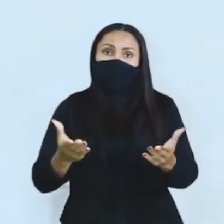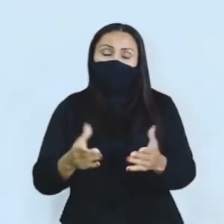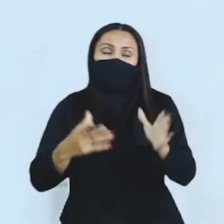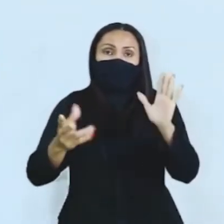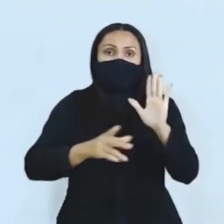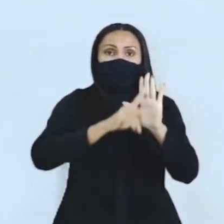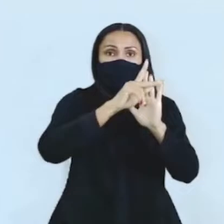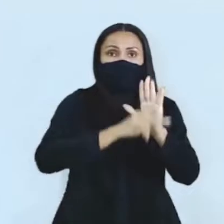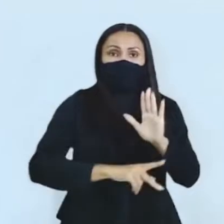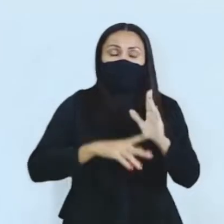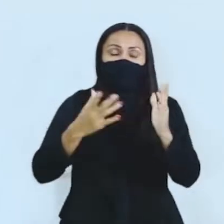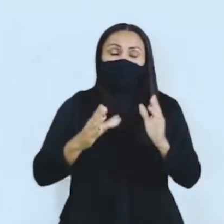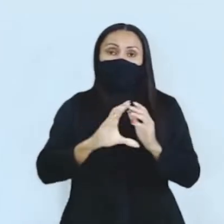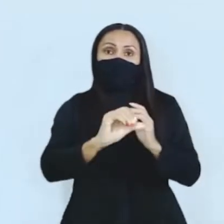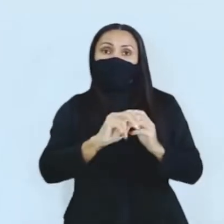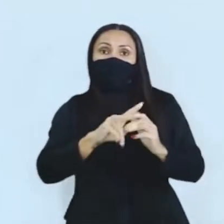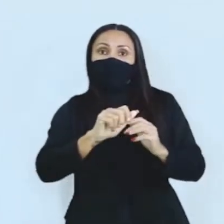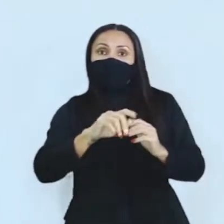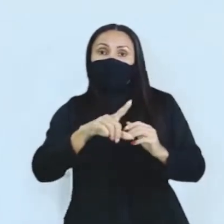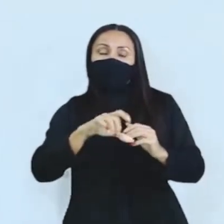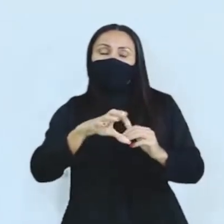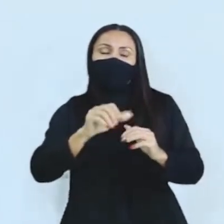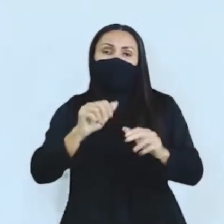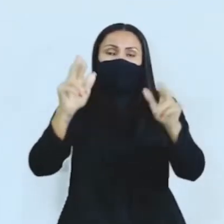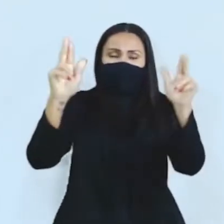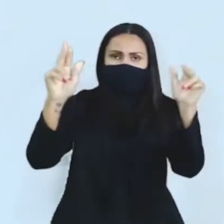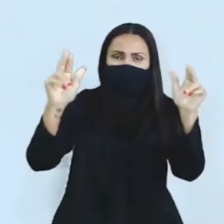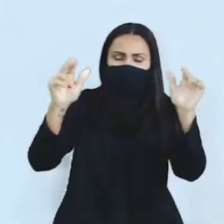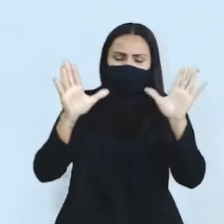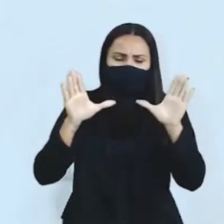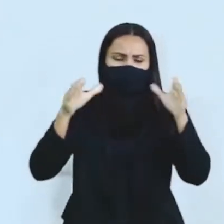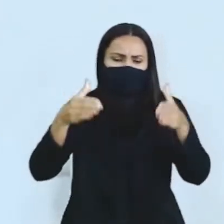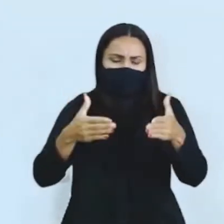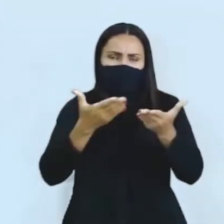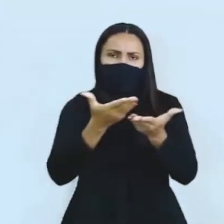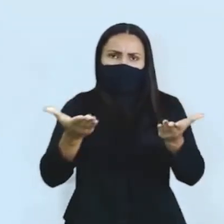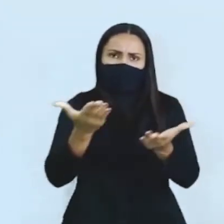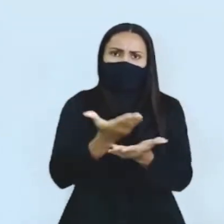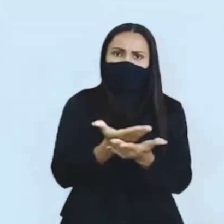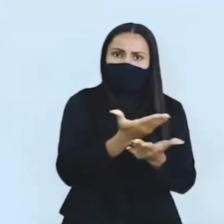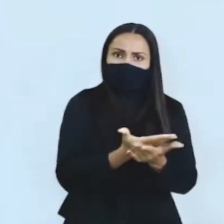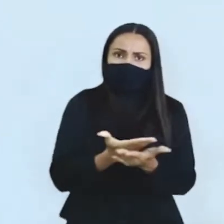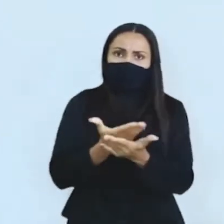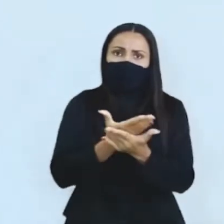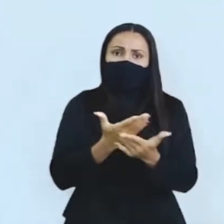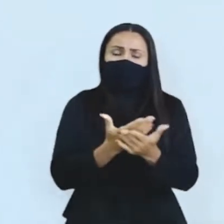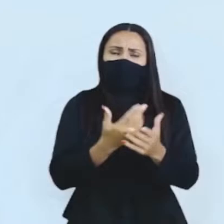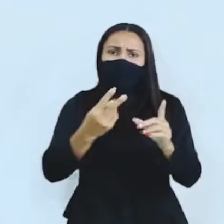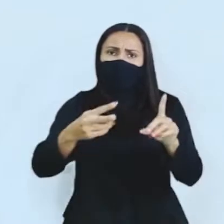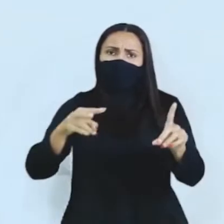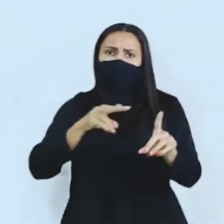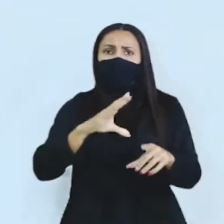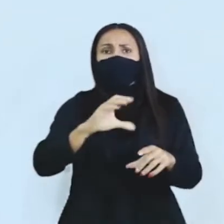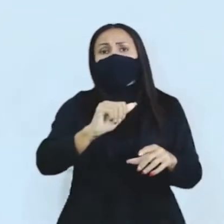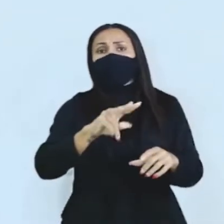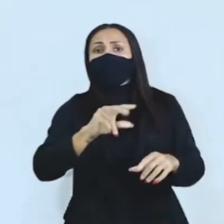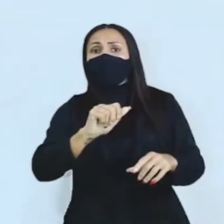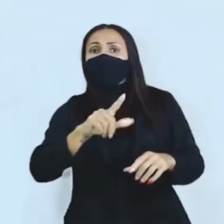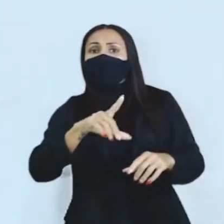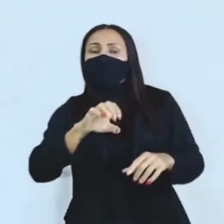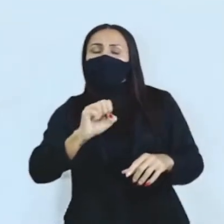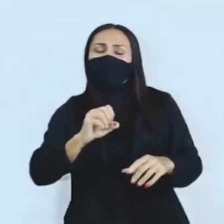Cilíndrica Oblíqua Cavaleira. Então, a temática central da nossa videoaula será a perspectiva cavaleira e as